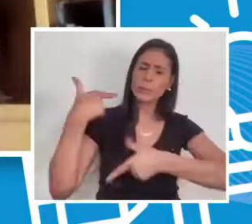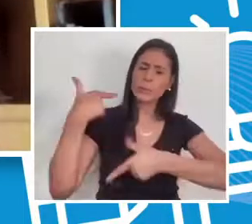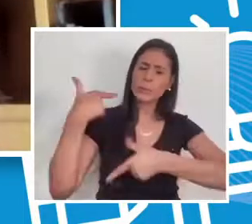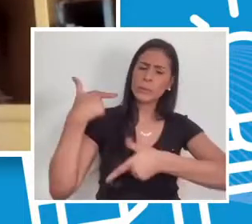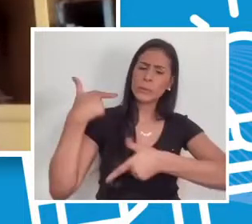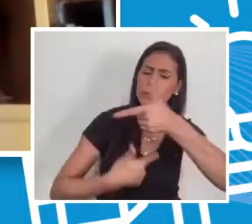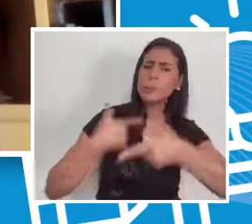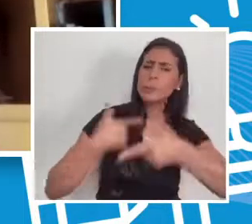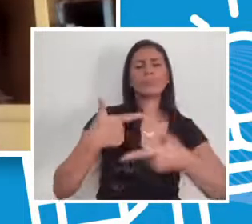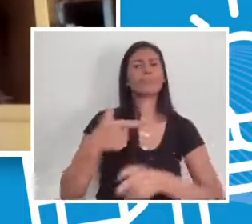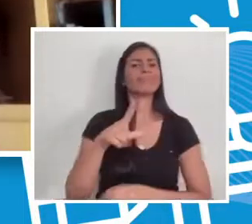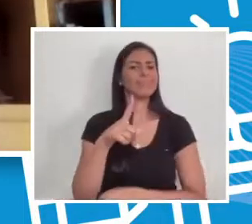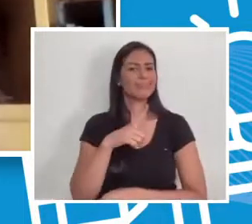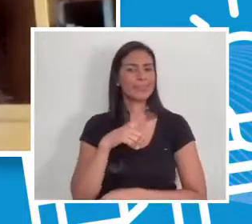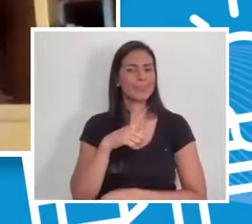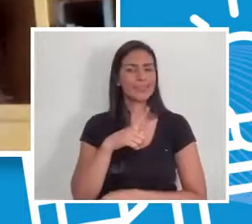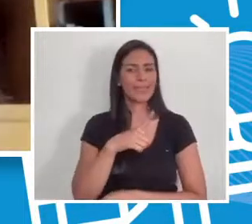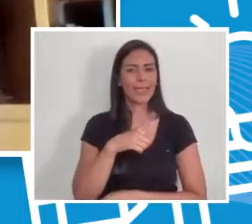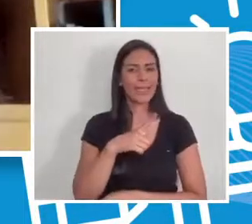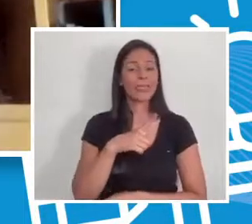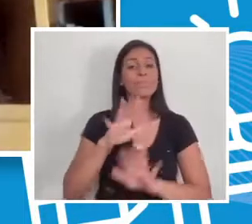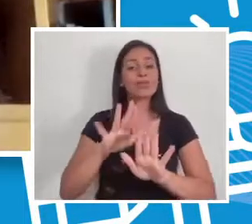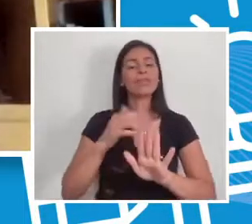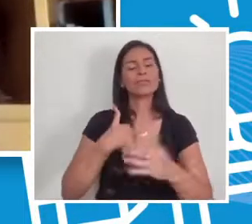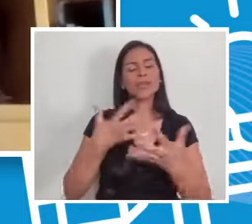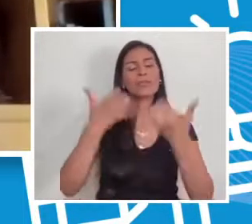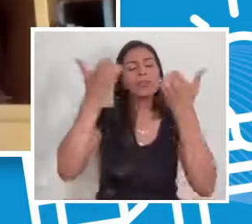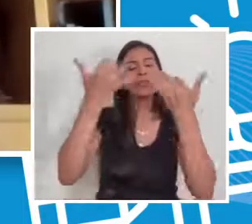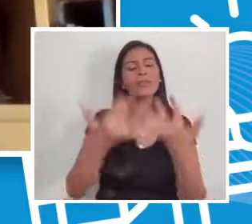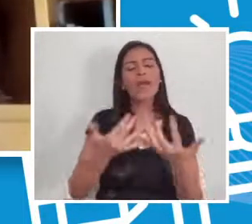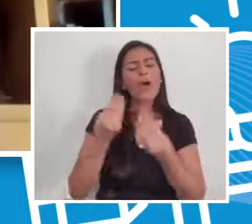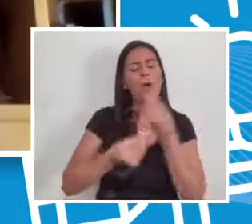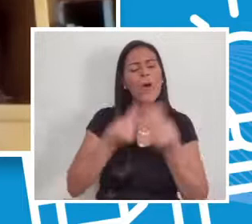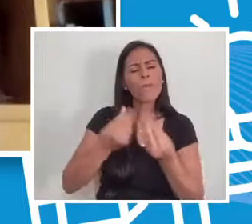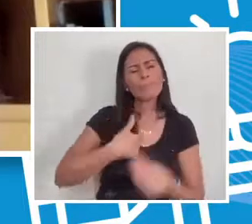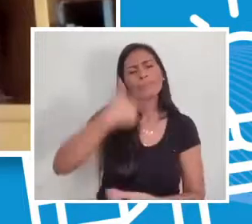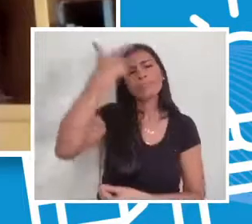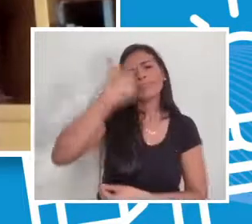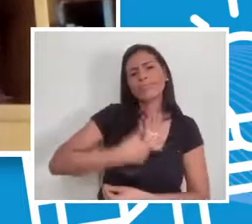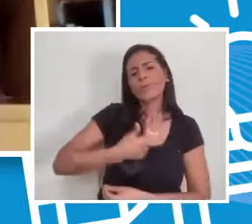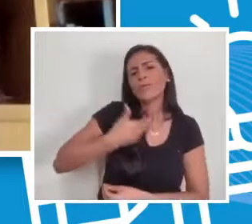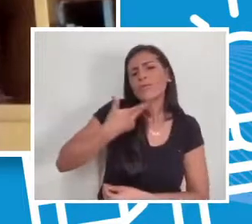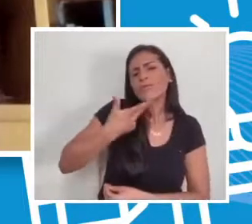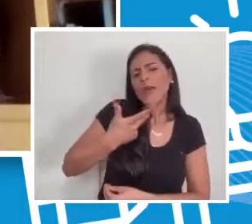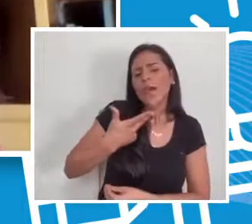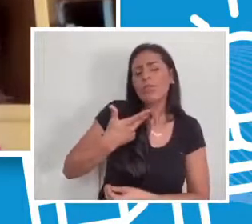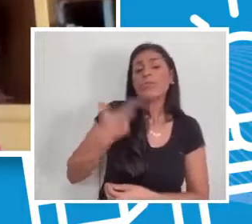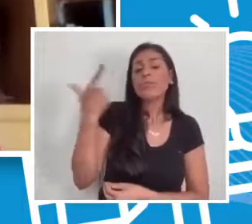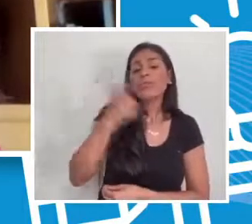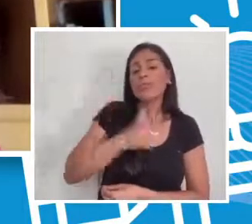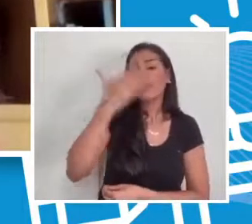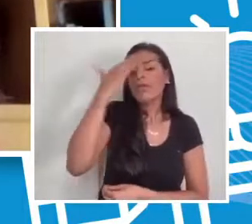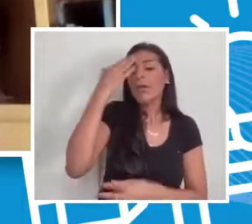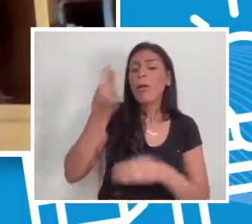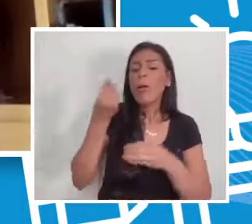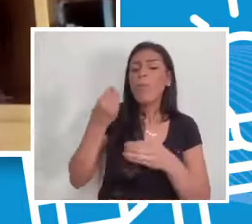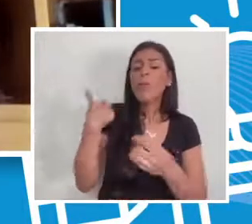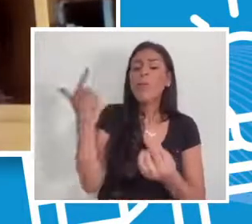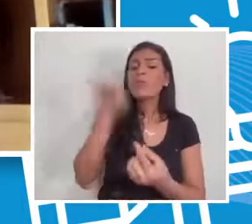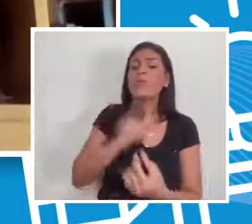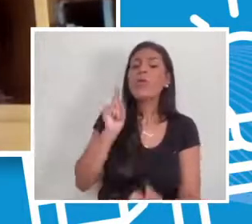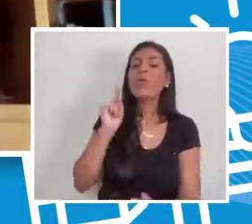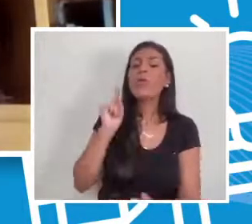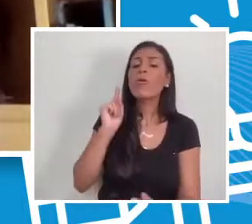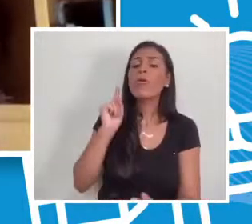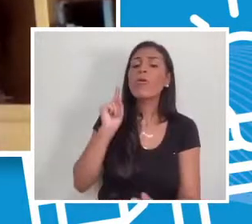para entender como que eu chego até onde eu quero chegar, que se chama avaliação. Então, não só eu avalio para